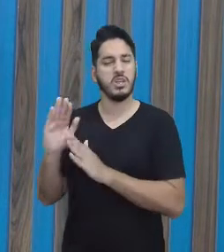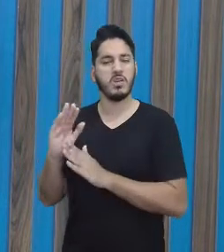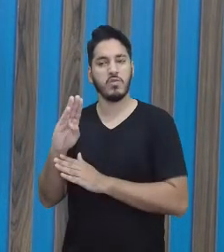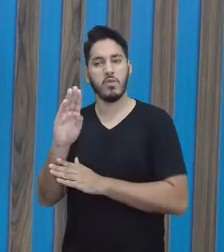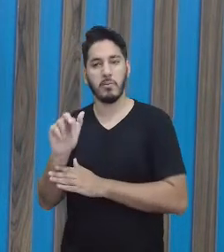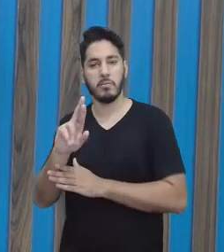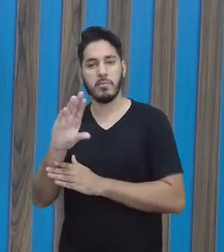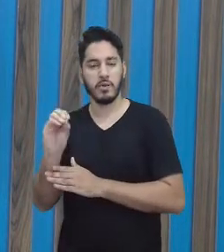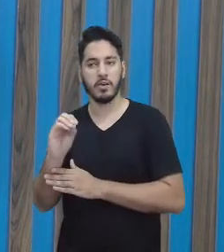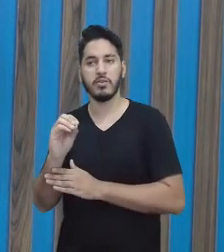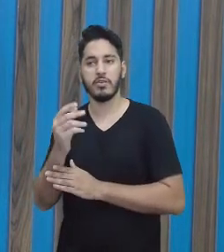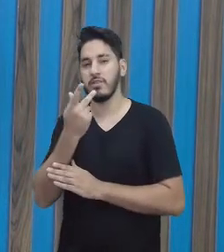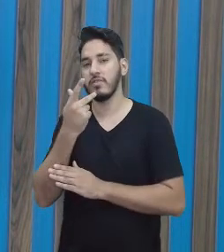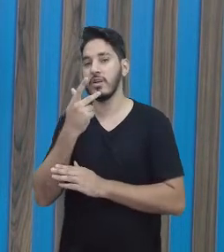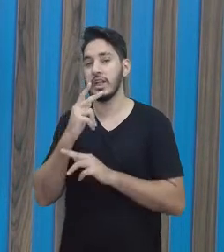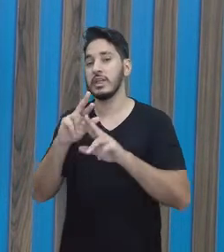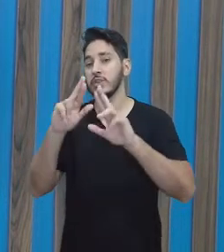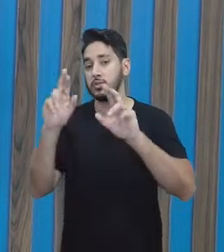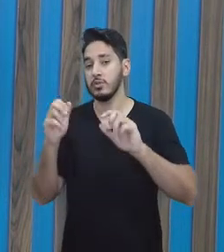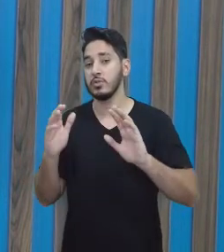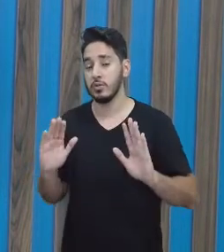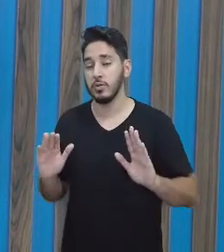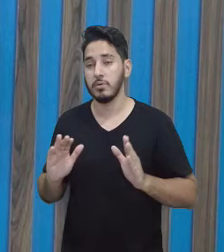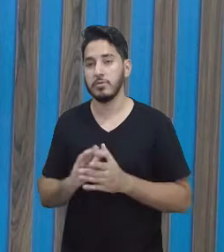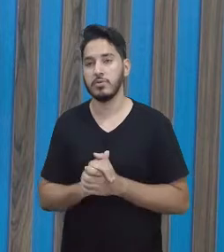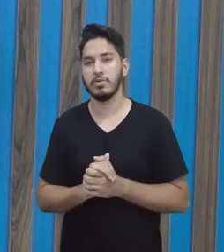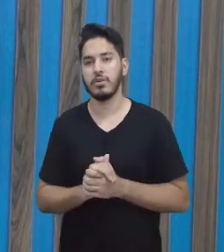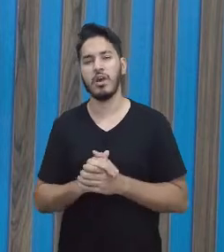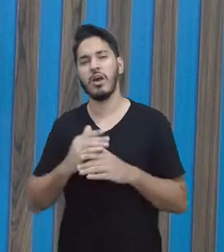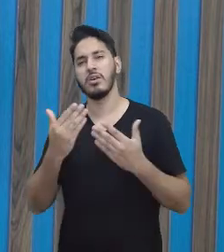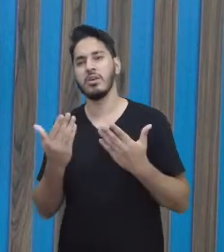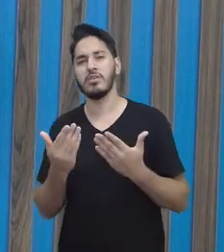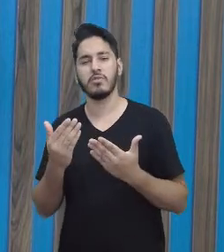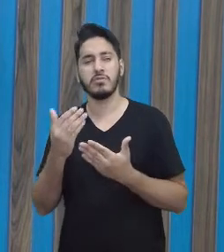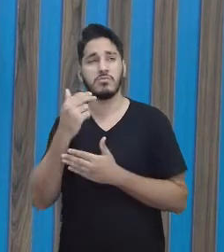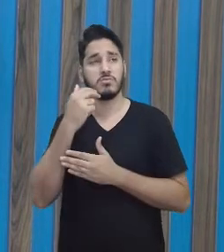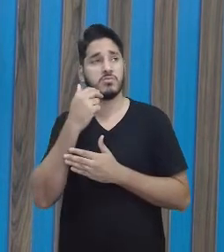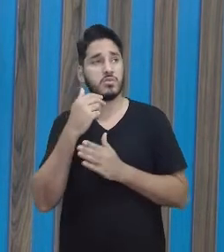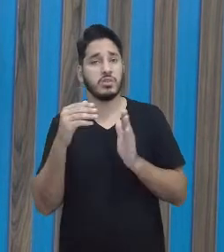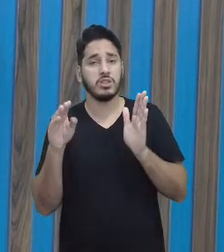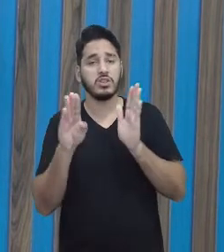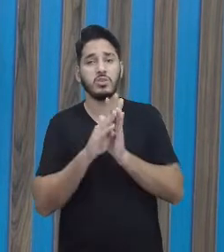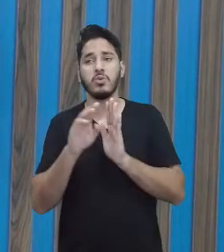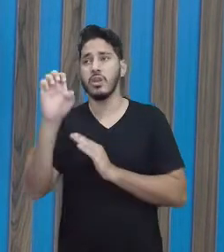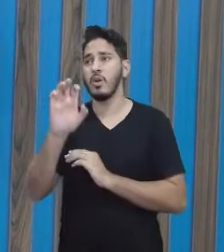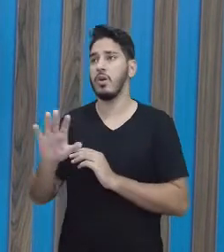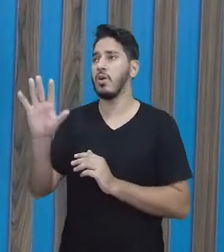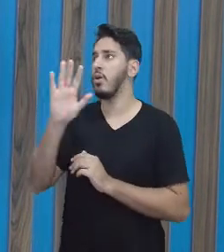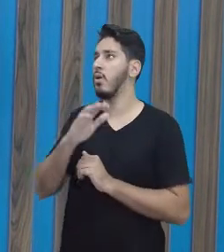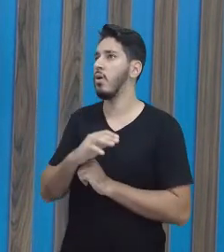vão ver uma falazinha dele onde ele fala sobre isso. E ele ficou envergonhado quando ele chegou na Europa e